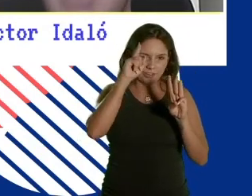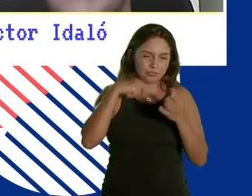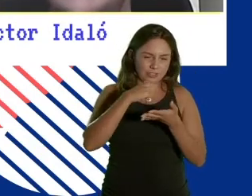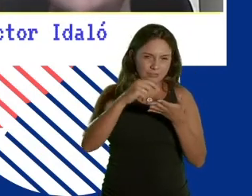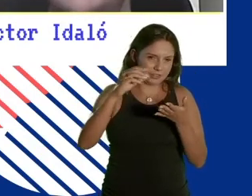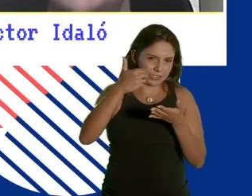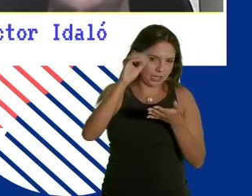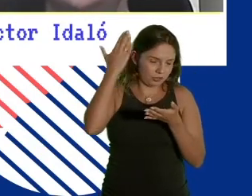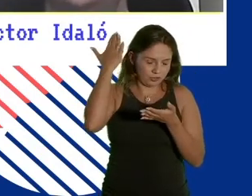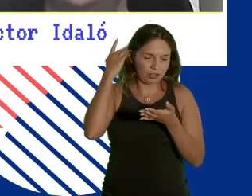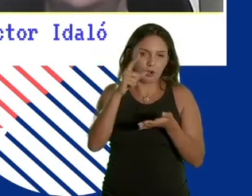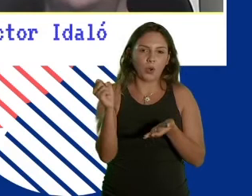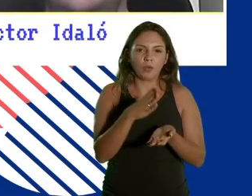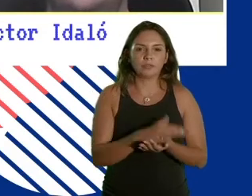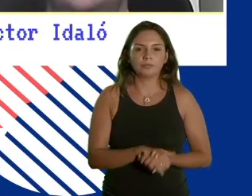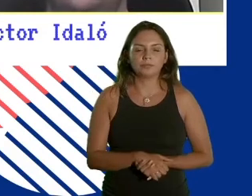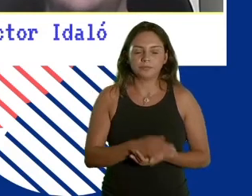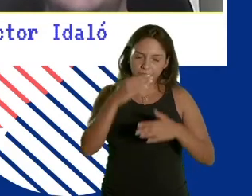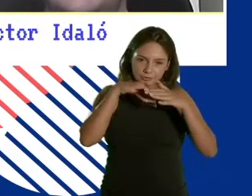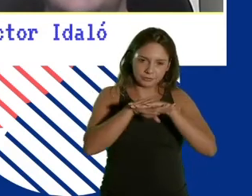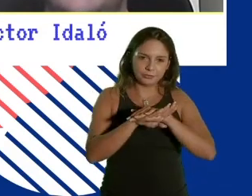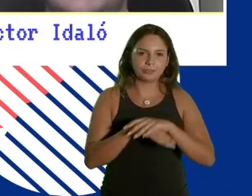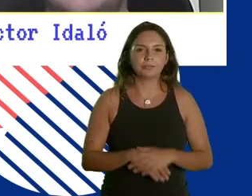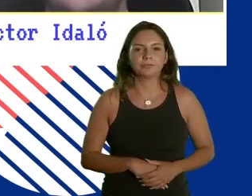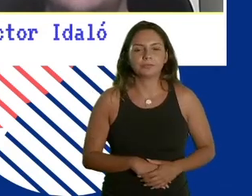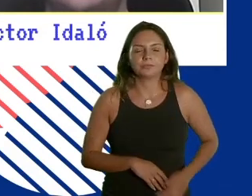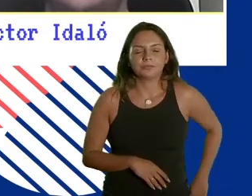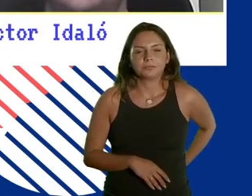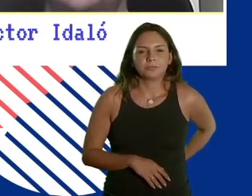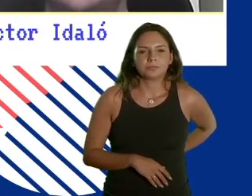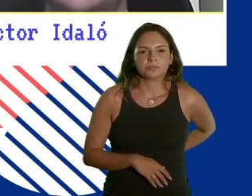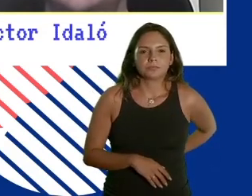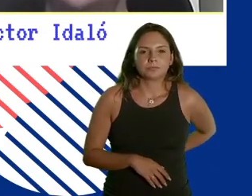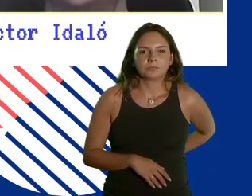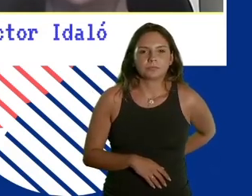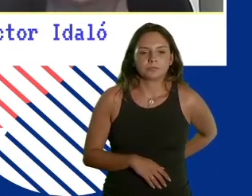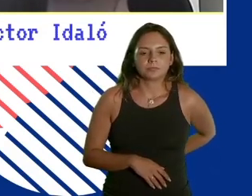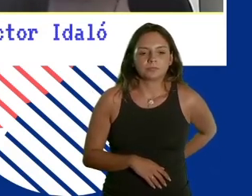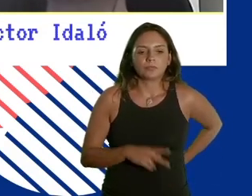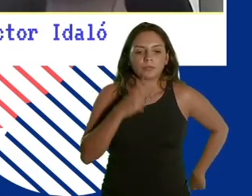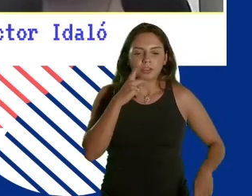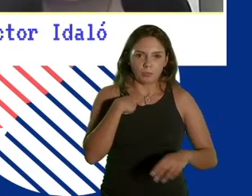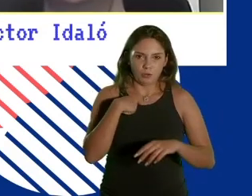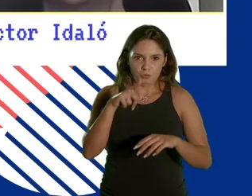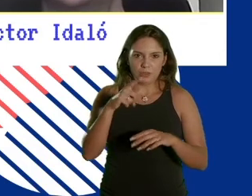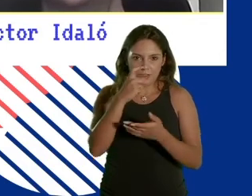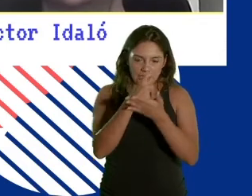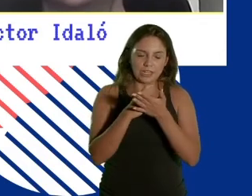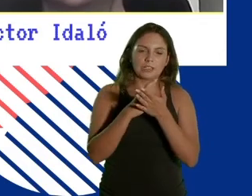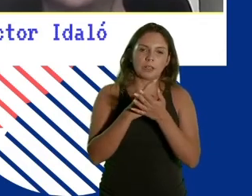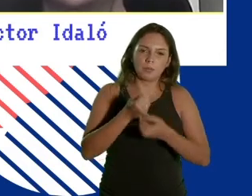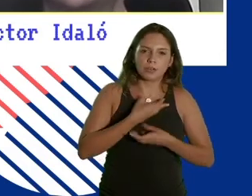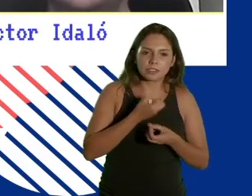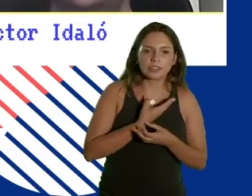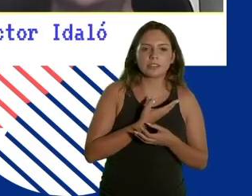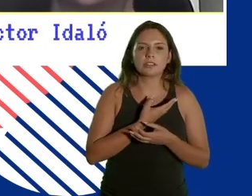alguma coisa assim. Guardei por aqui. Eu tenho falado bastante nos meus textos sobre a função da poesia, sobre a poesia ser essa